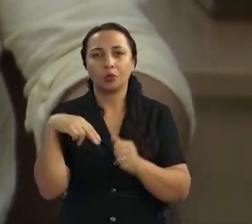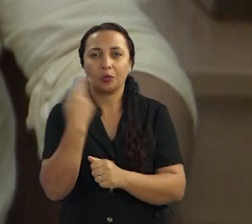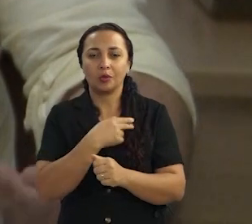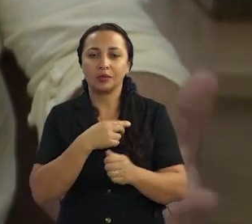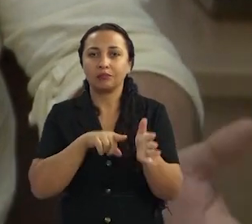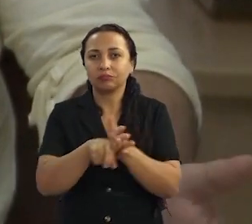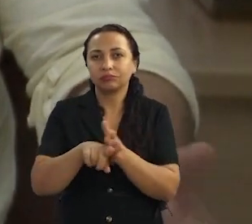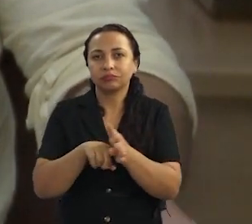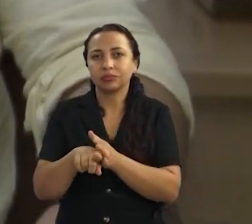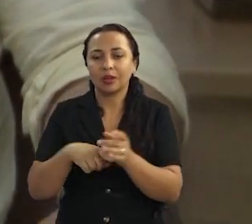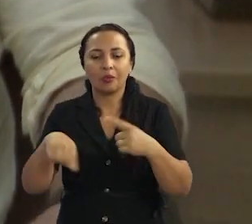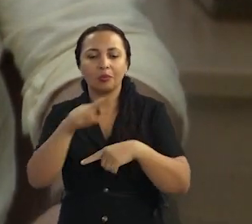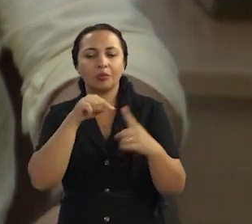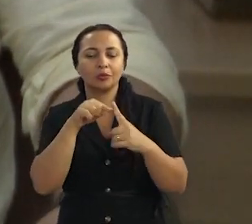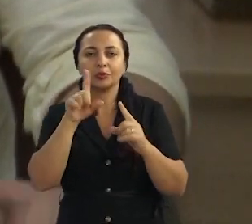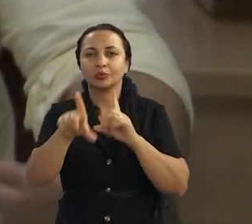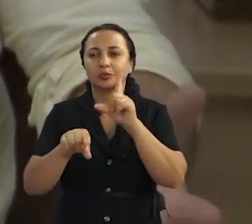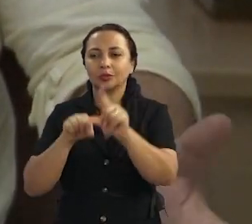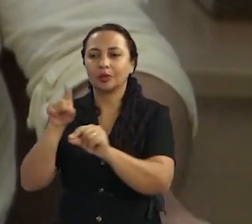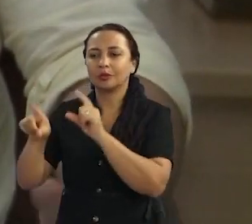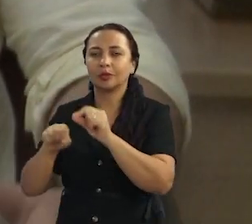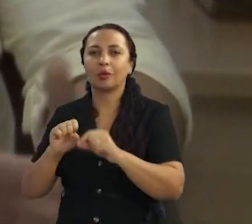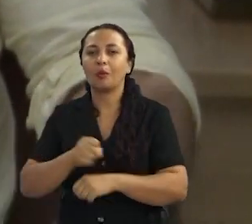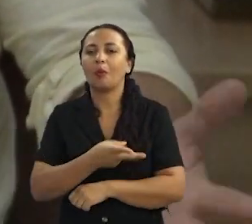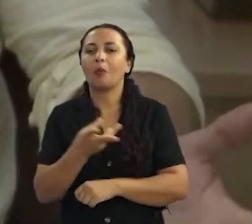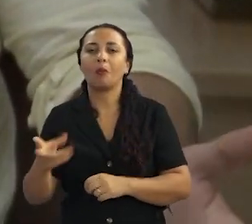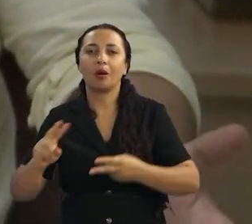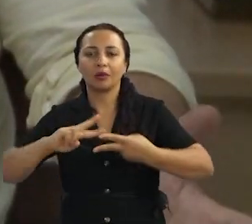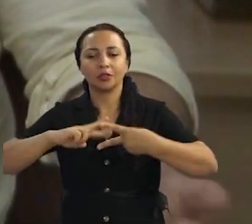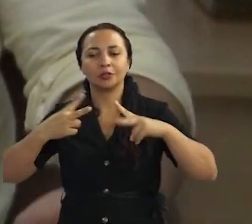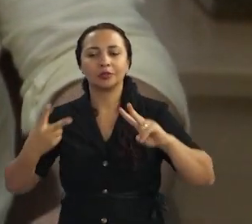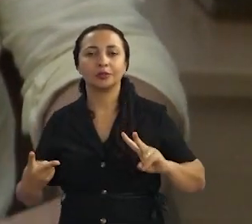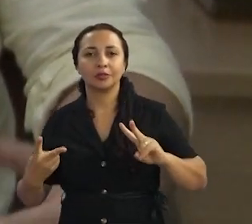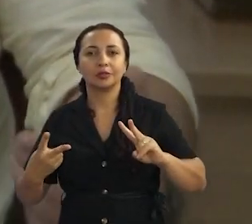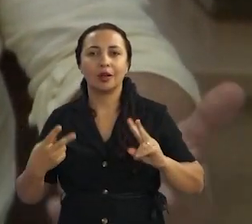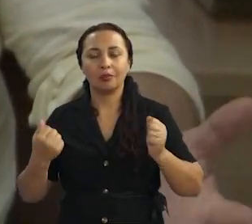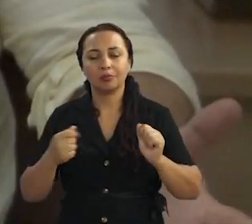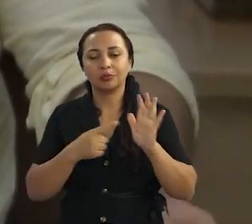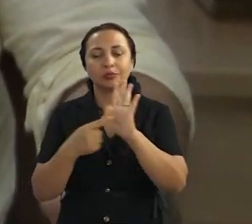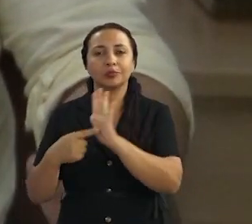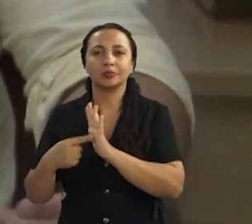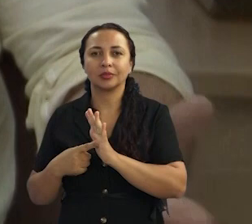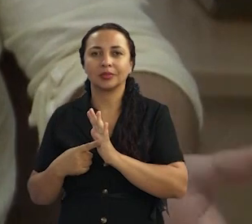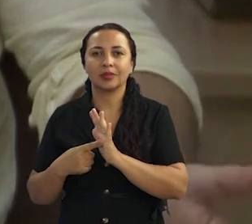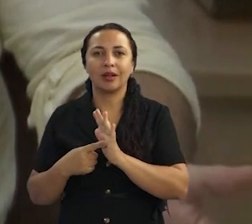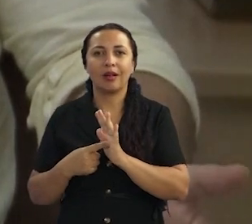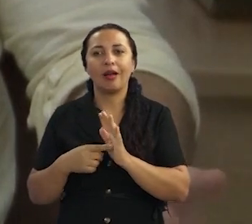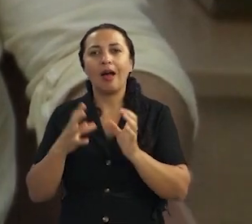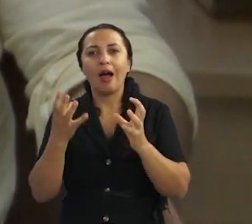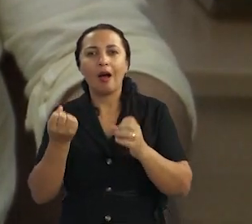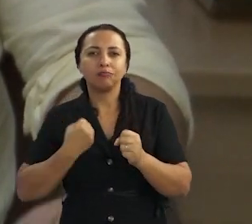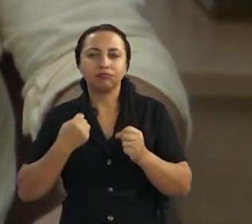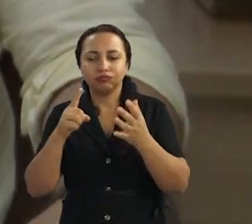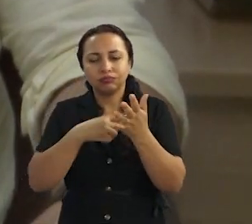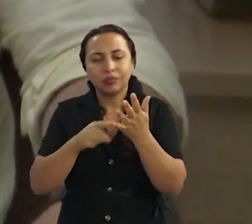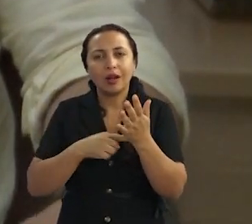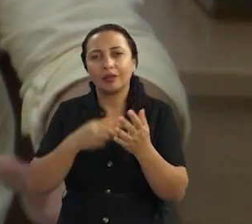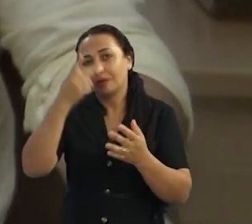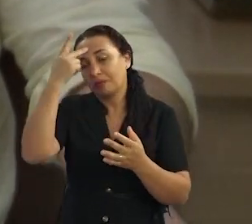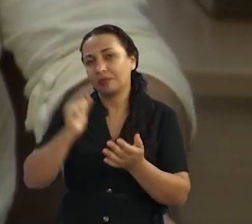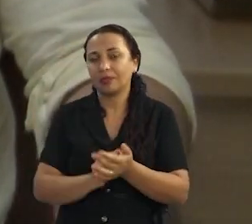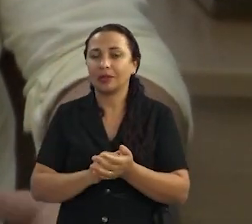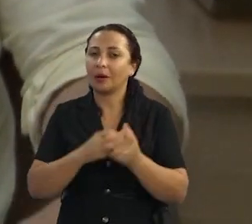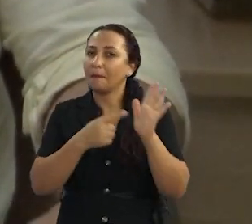nossa pesquisa. O nosso objetivo foi, então, selecionar quais desses genes corresponderiam a biomarcadores